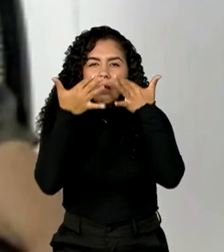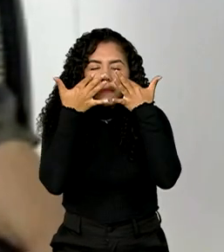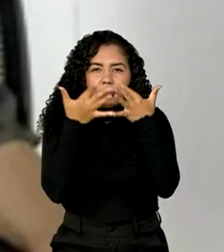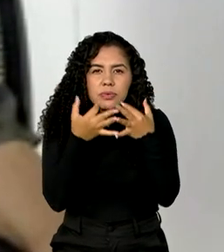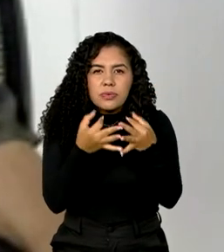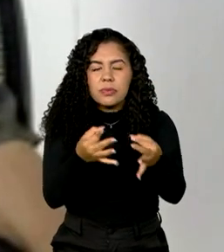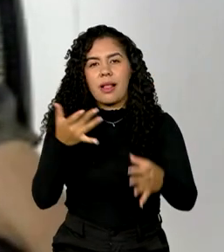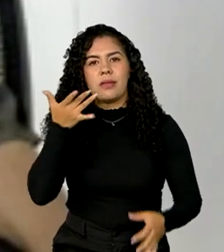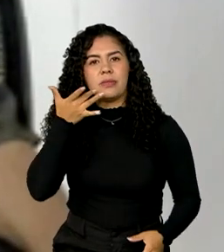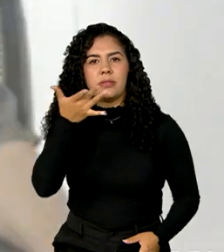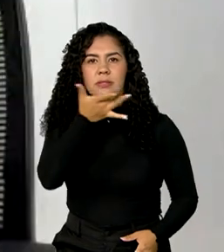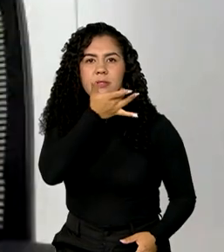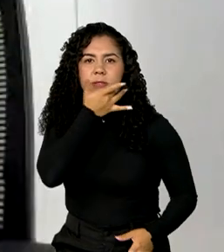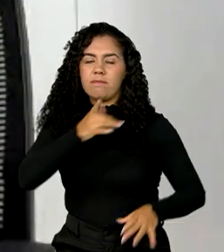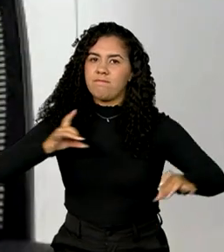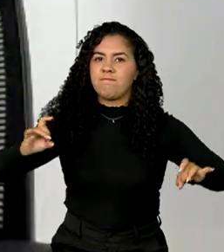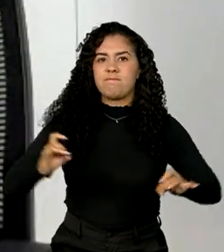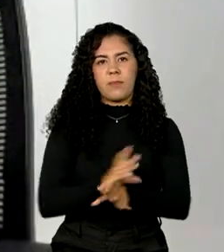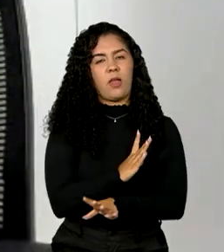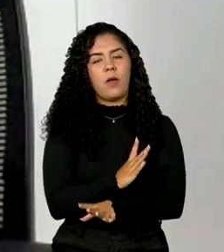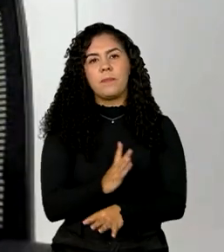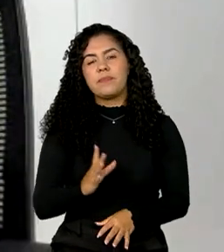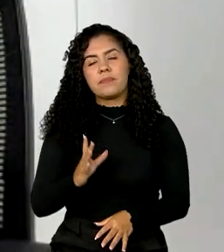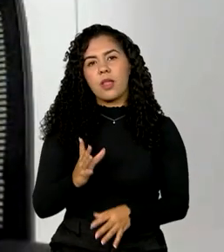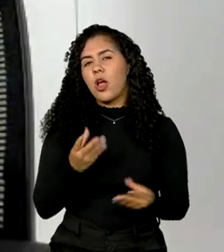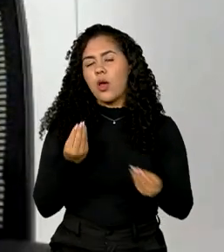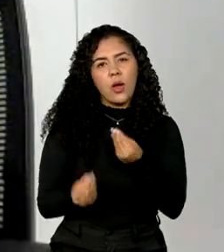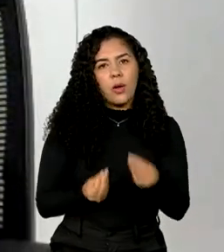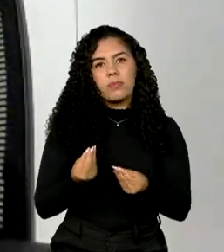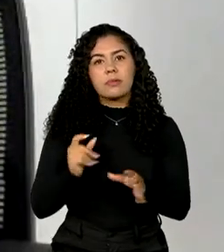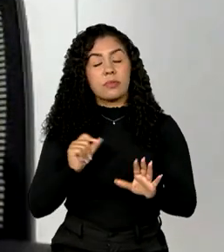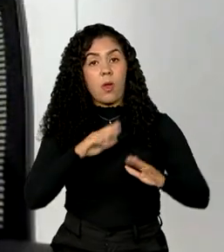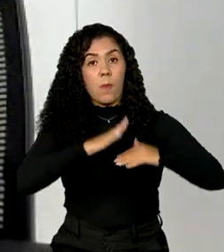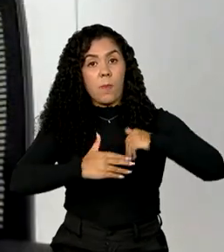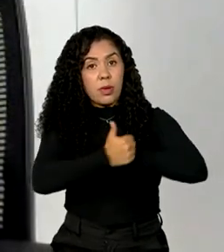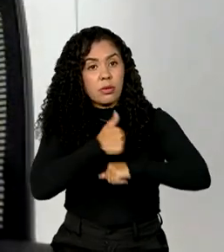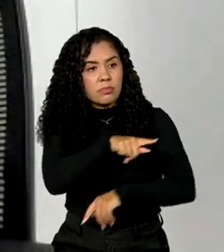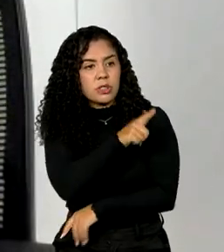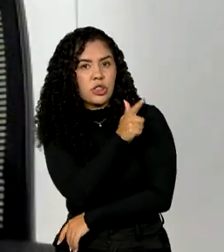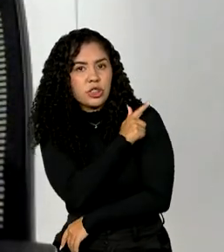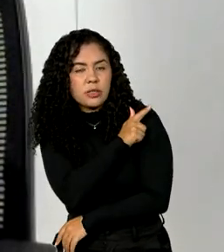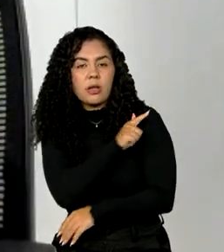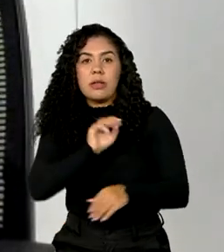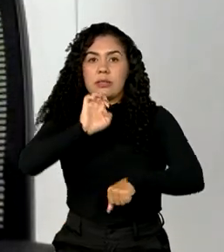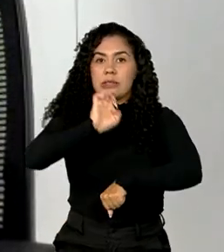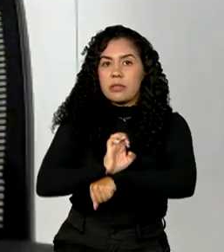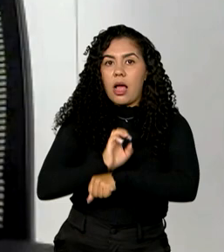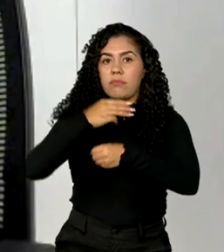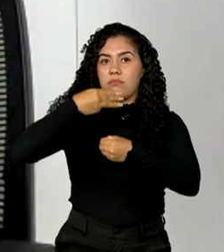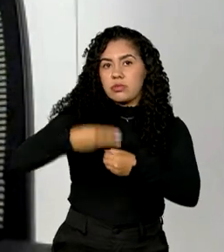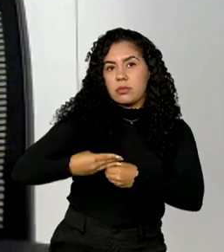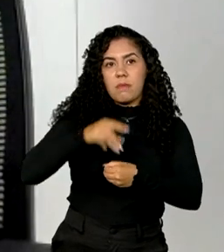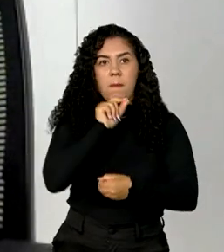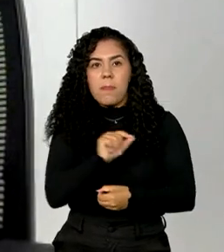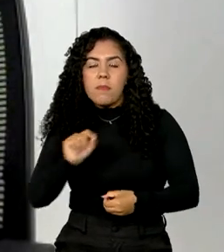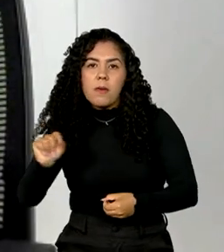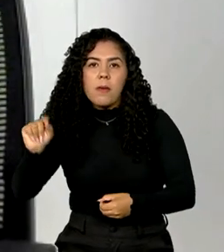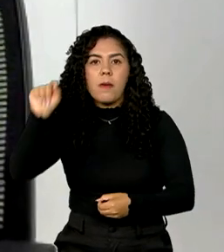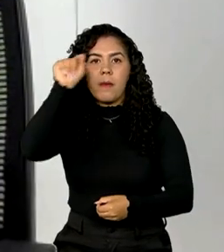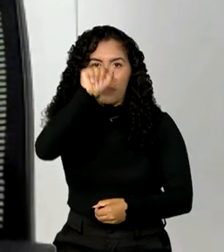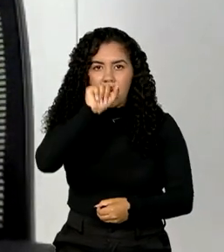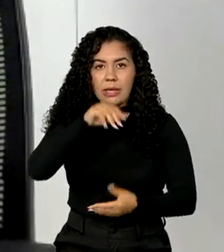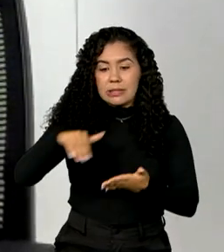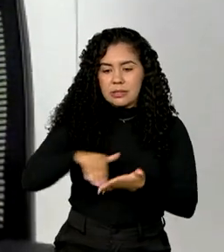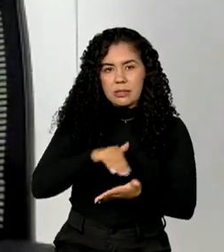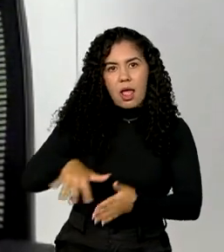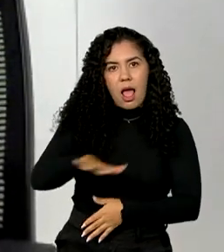saúde bucal mais integral, fazendo com que o gestor federal, estadual, municipal não possa mais